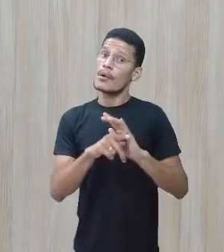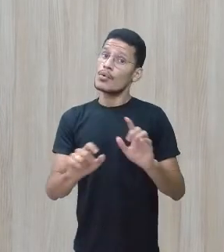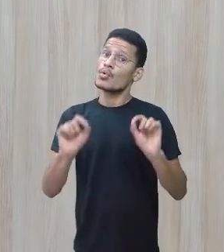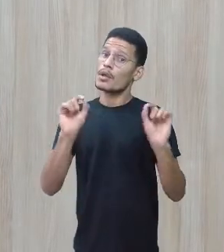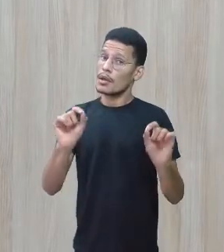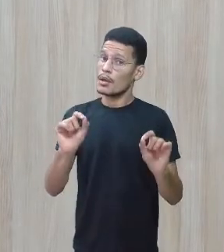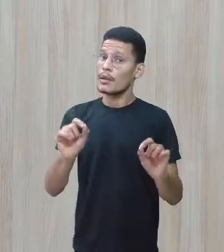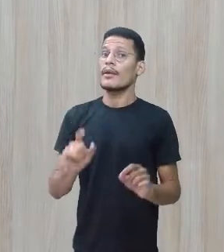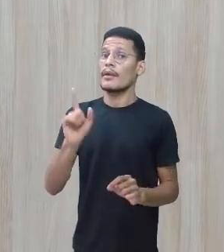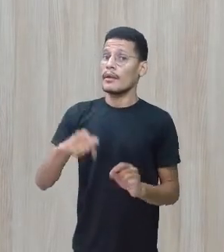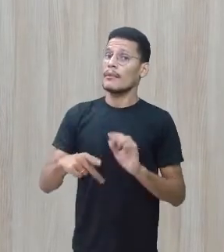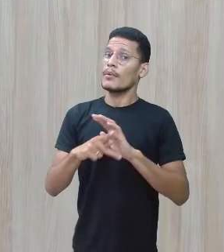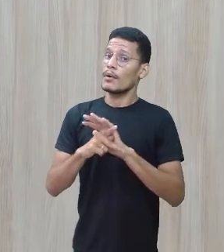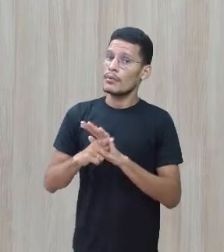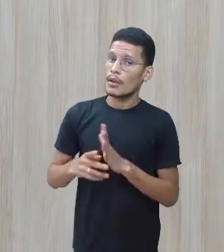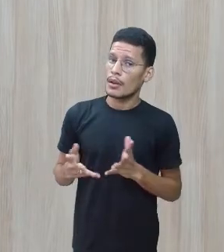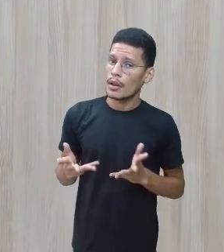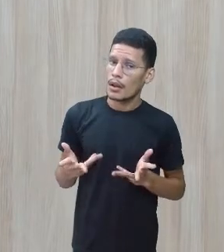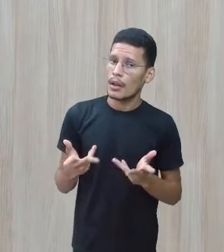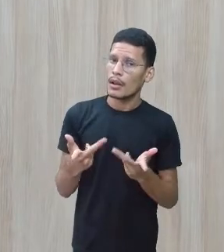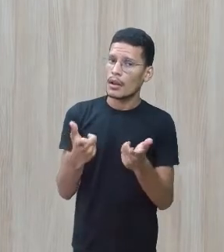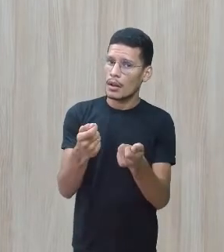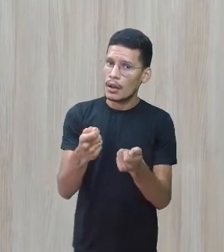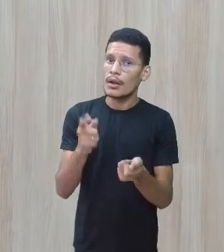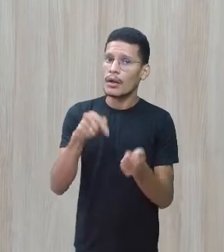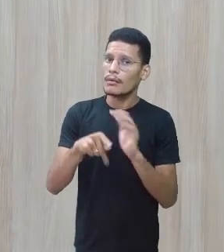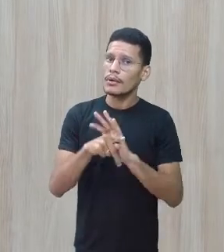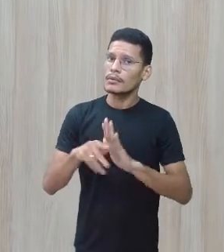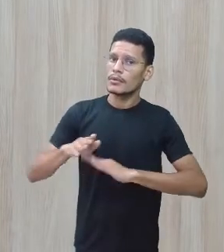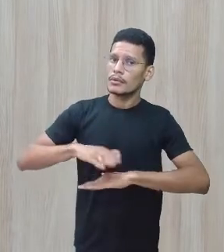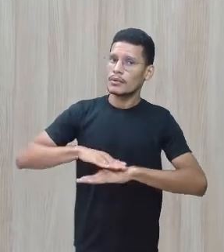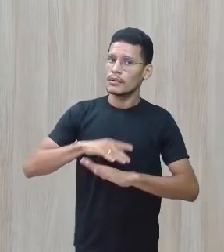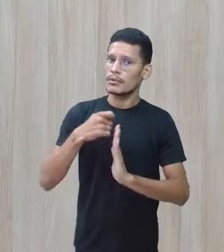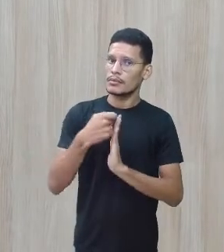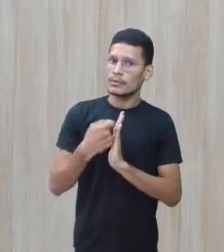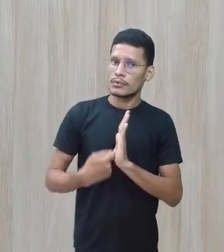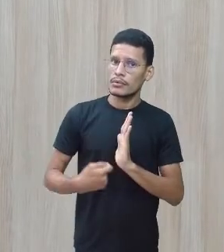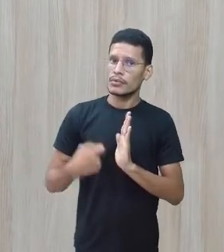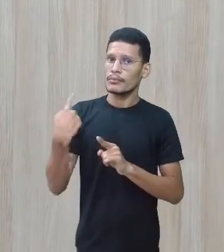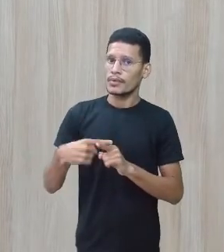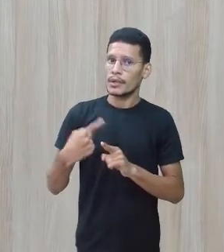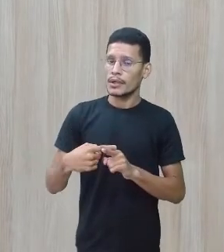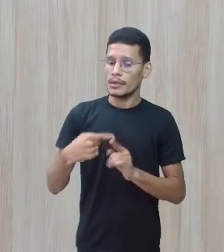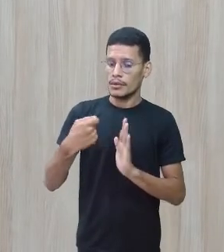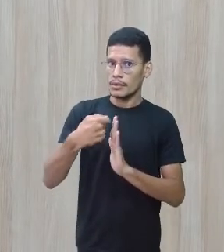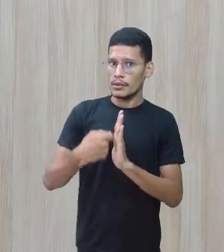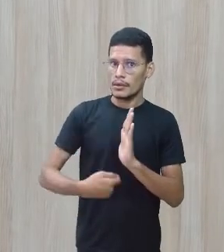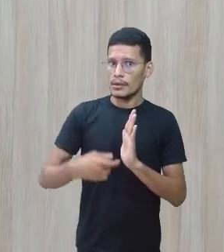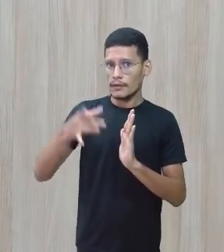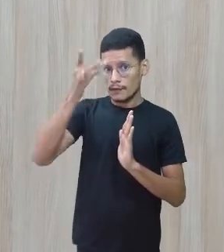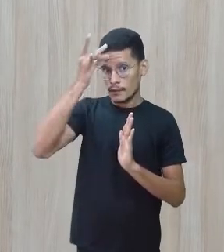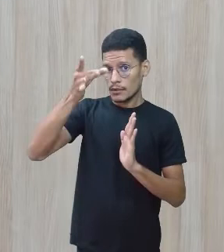atribuição, é uma habilidade que surgiu até depois da escrita. Porque a escrita, ela fixa em um espaço,